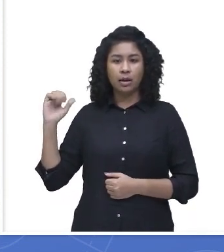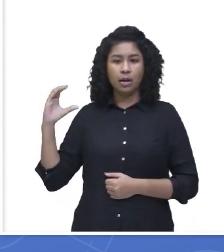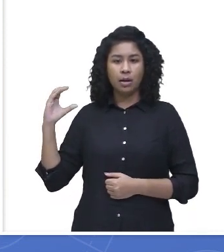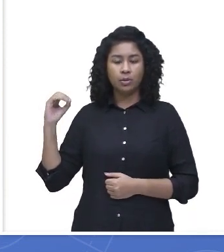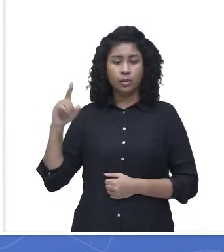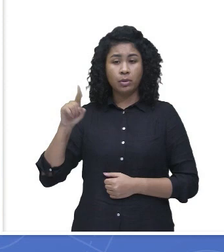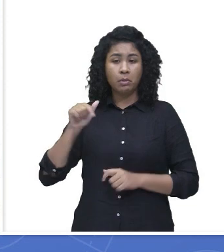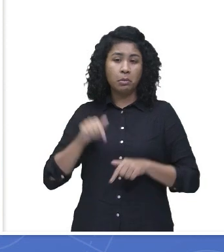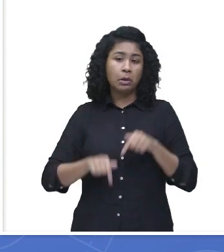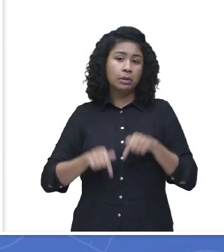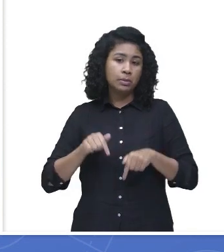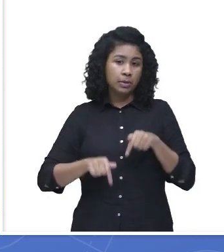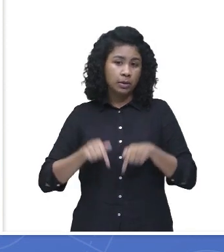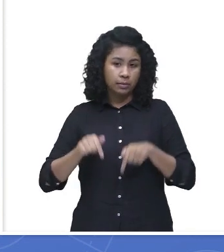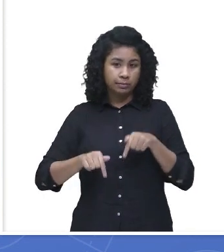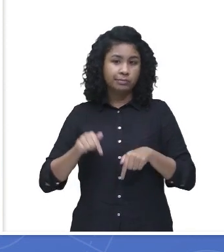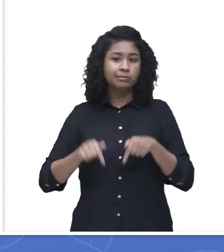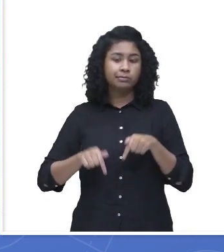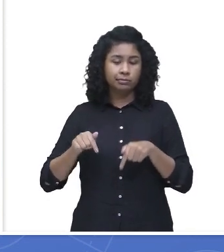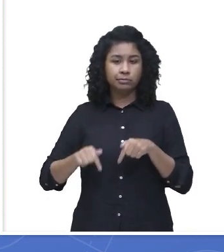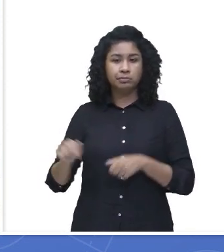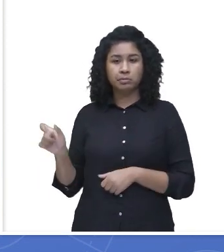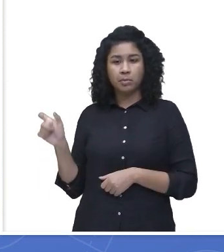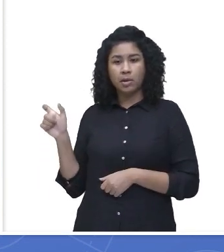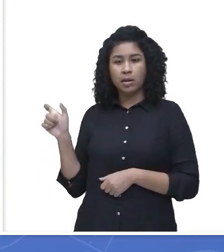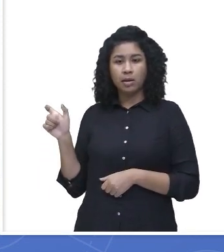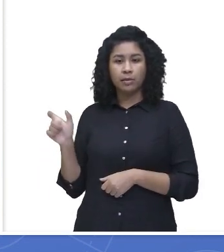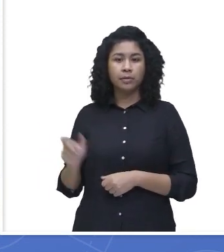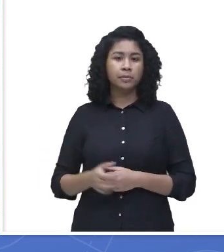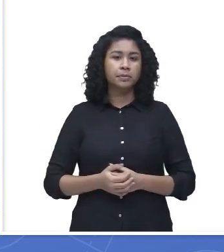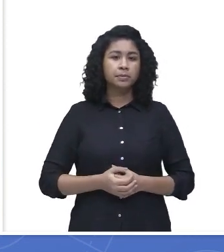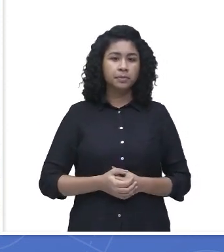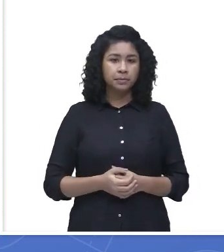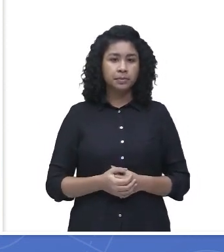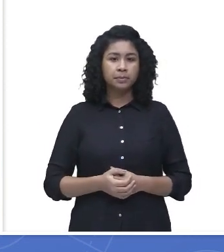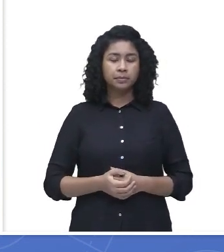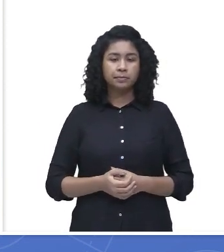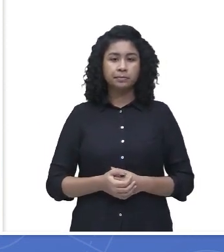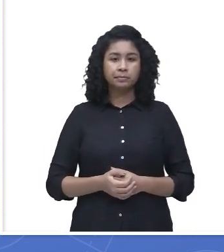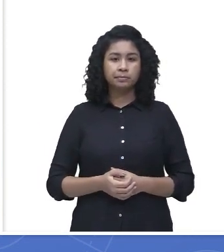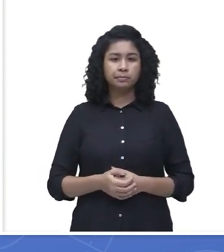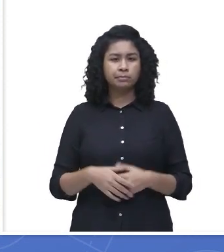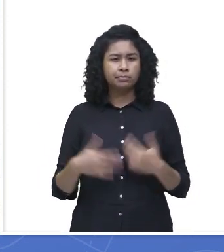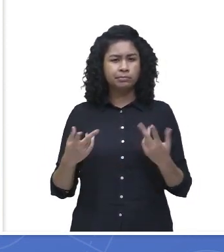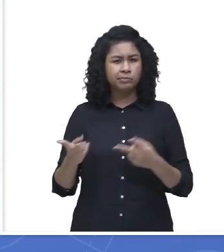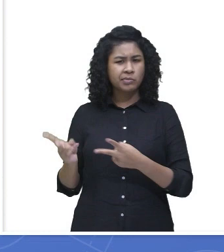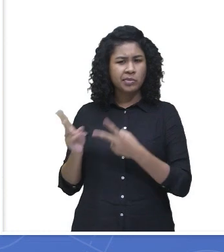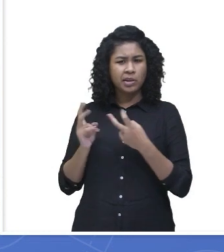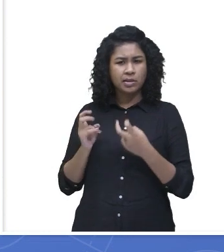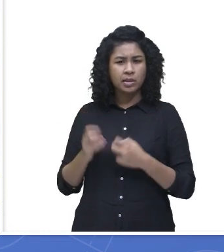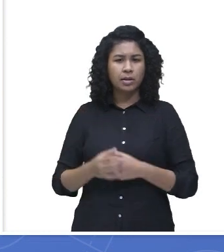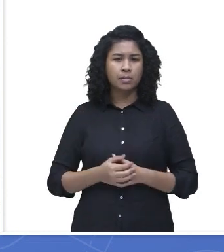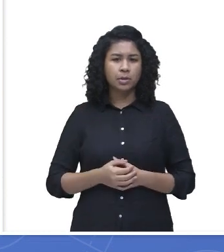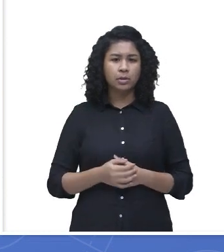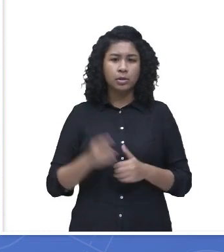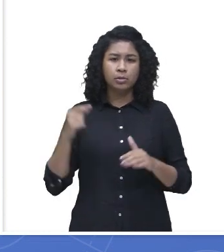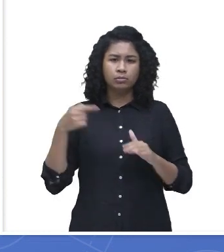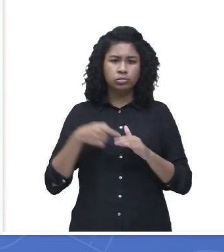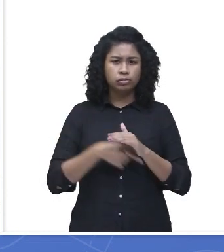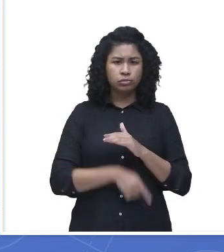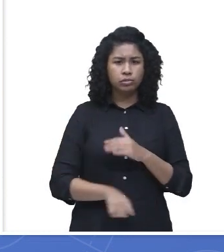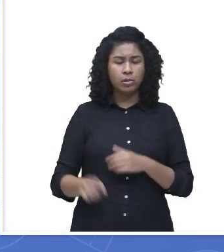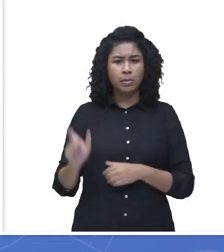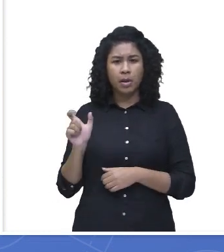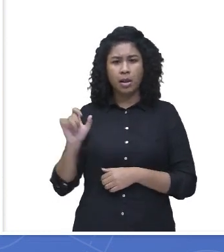aí química, certo? O amoníaco. E aí quando nós observamos profundissimamente hipocondríaco, neste